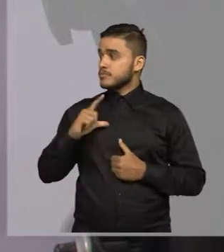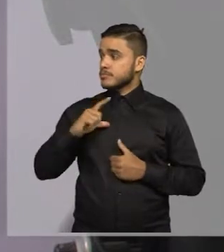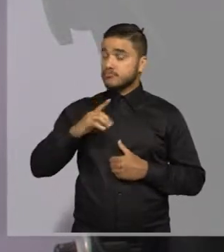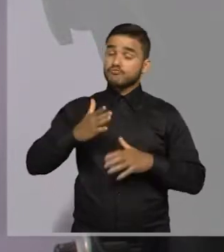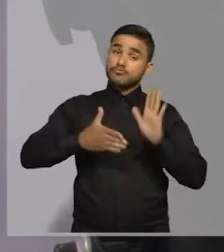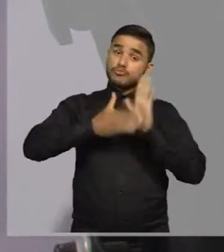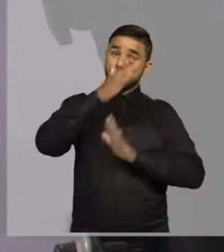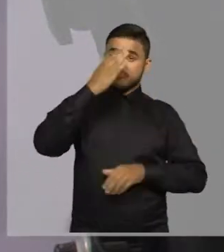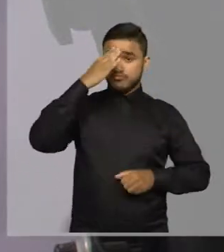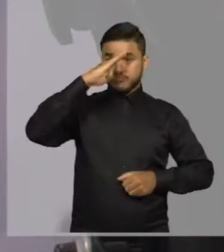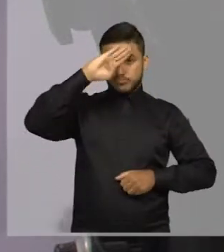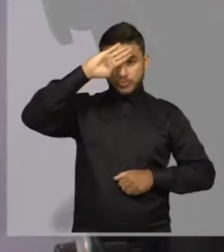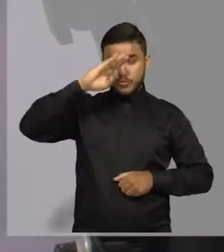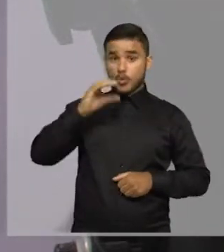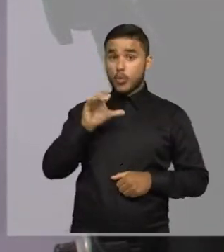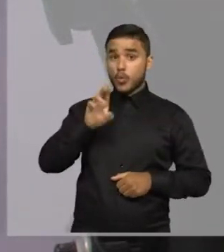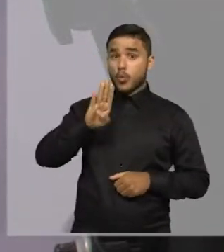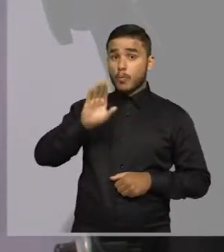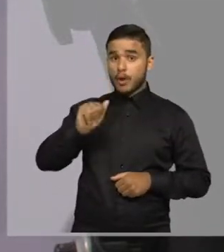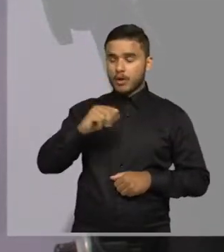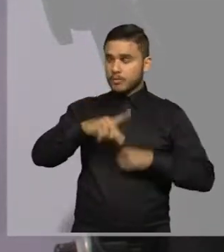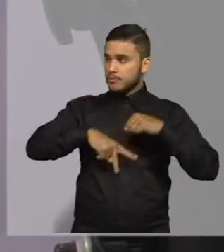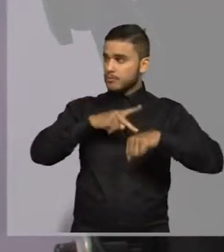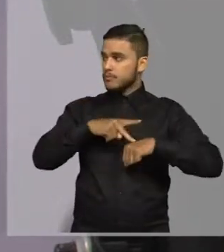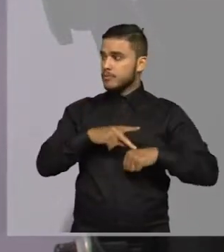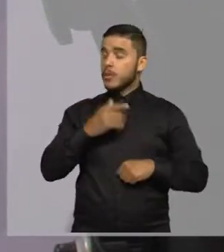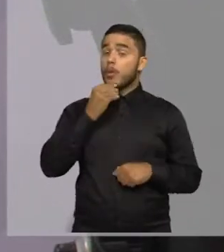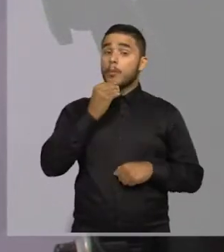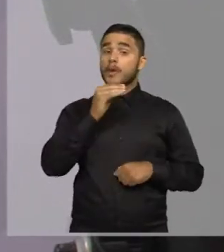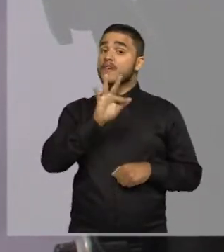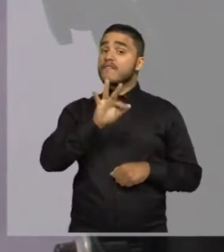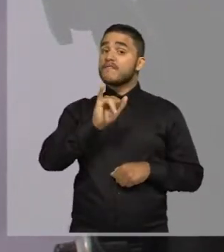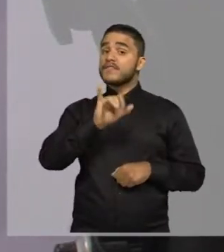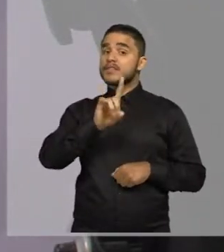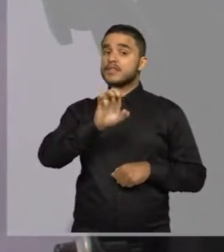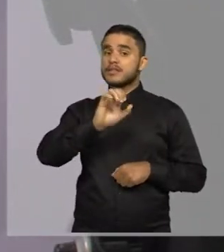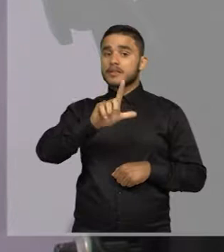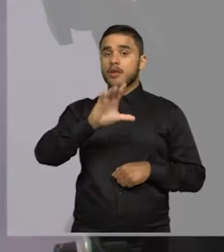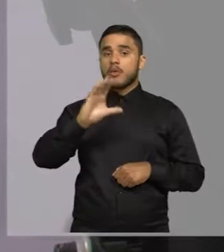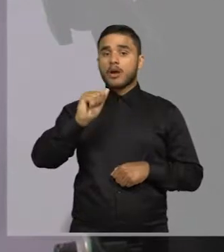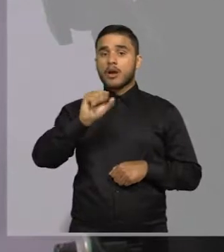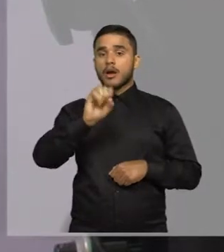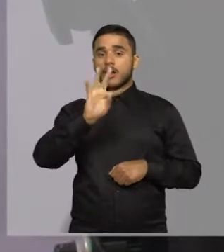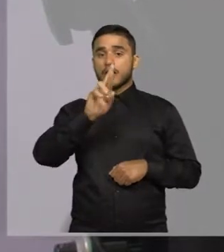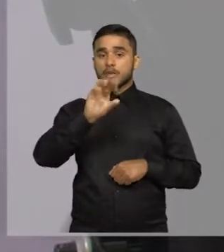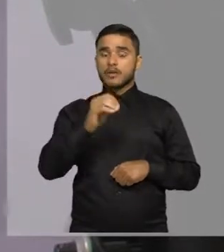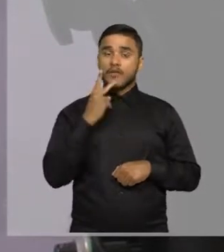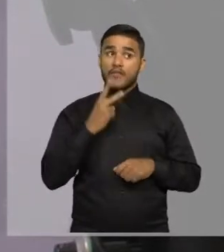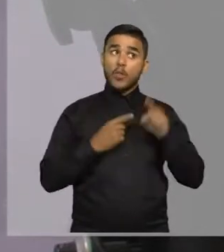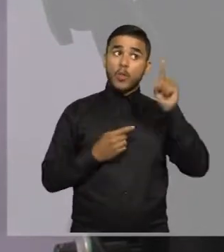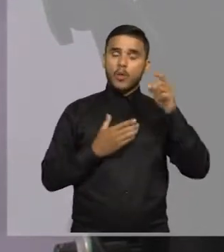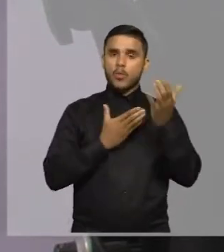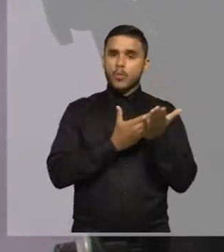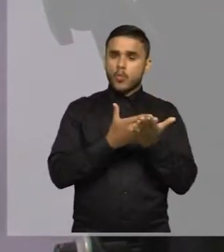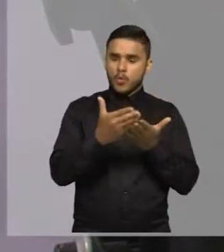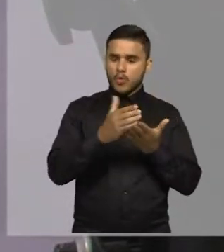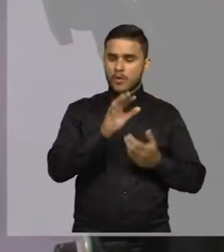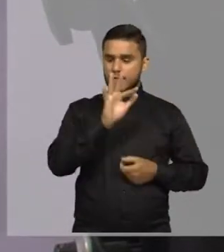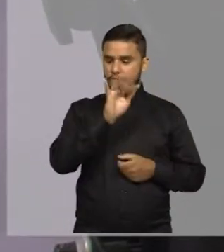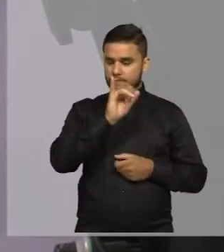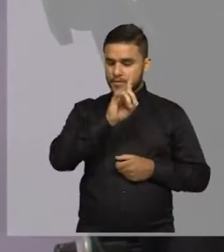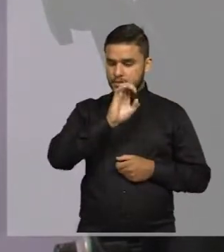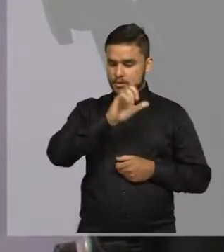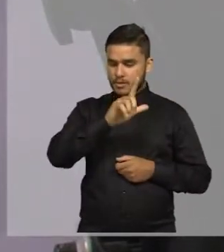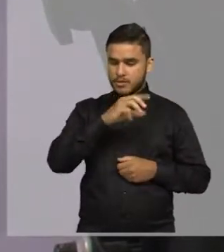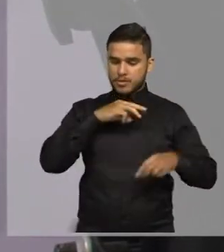Ele foi a Cuba quando era eleito e ainda não tinha empossado e ouviu o Fidel Castro dizer, porque a Revolução Cubana